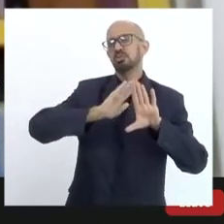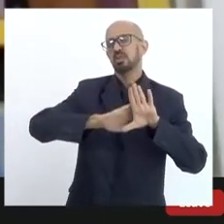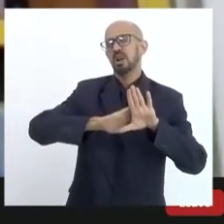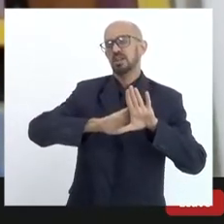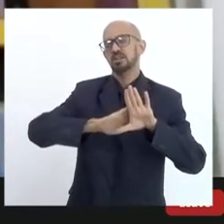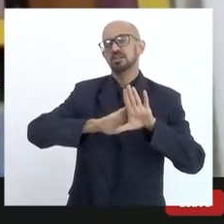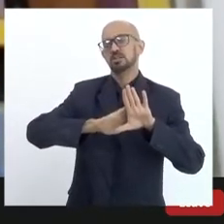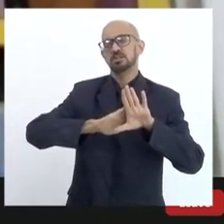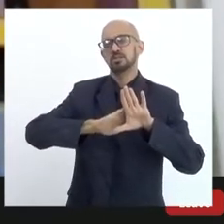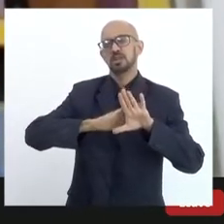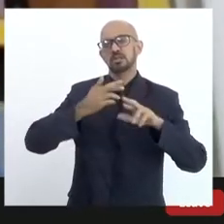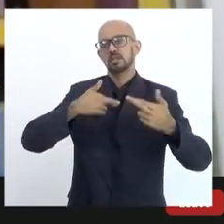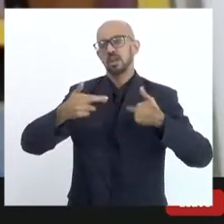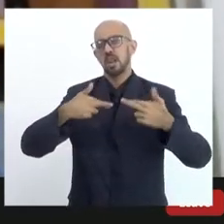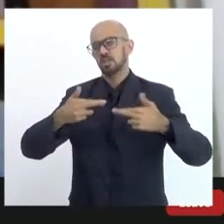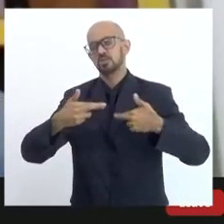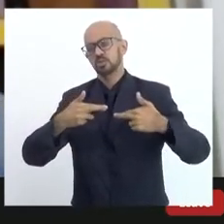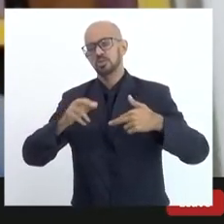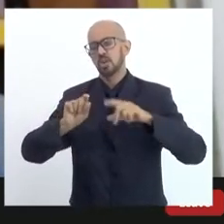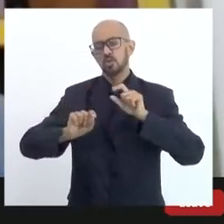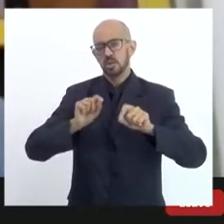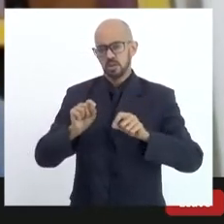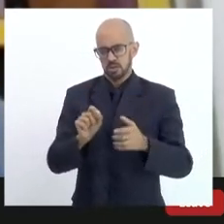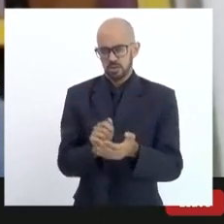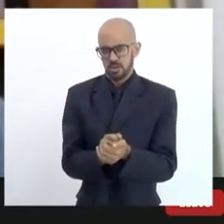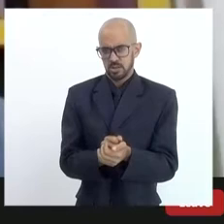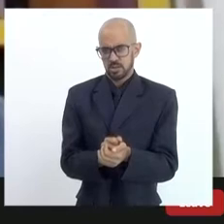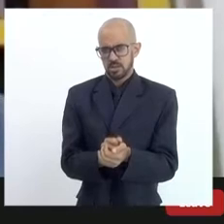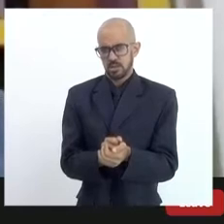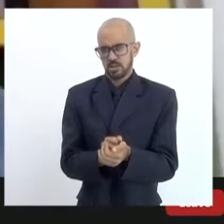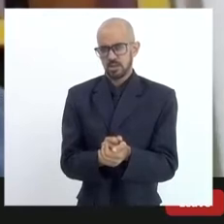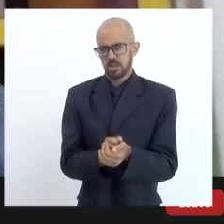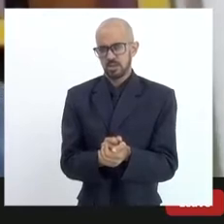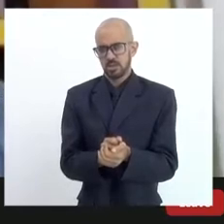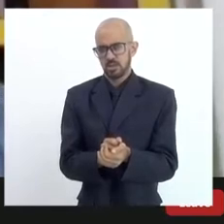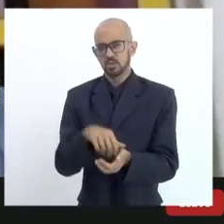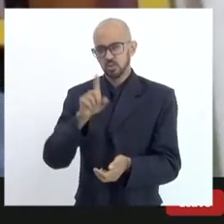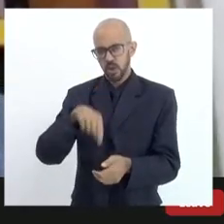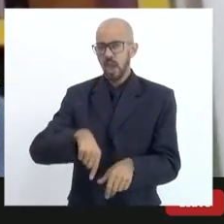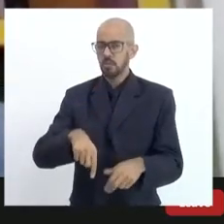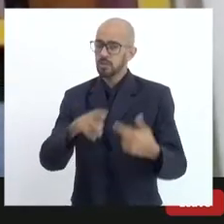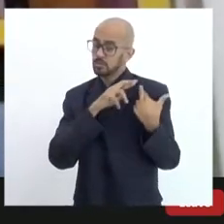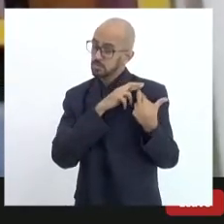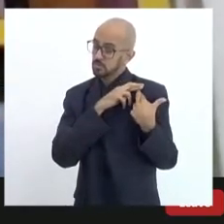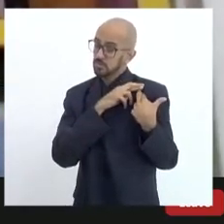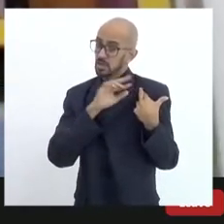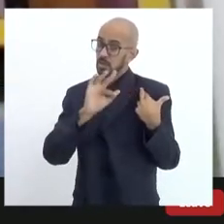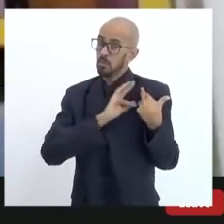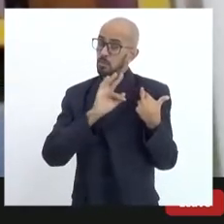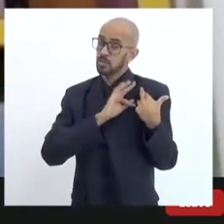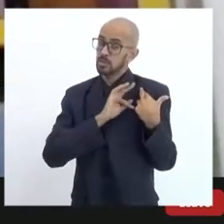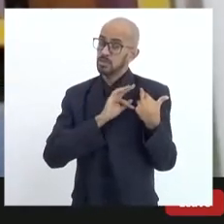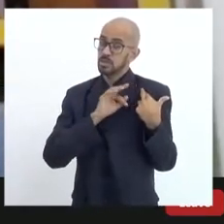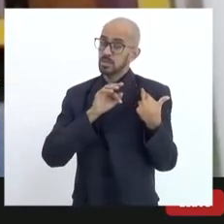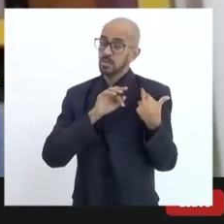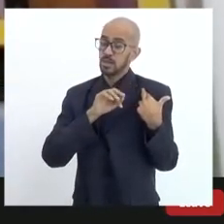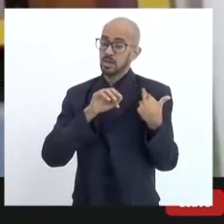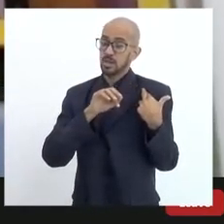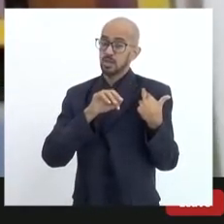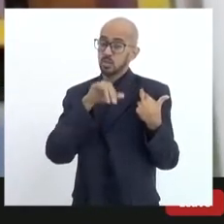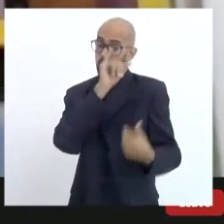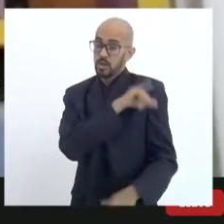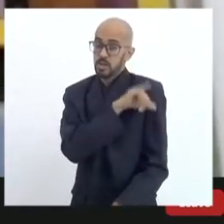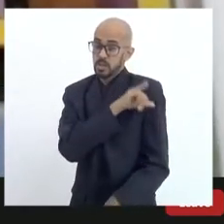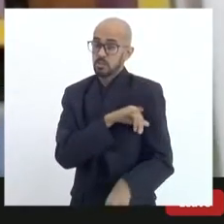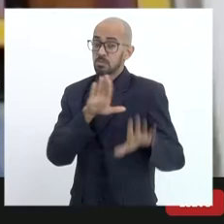construções? Né? E digo mais, isso é uma tarefa não só da Polícia Civil do Rio de Janeiro, mas da Polícia Federal. Eu tenho provocado